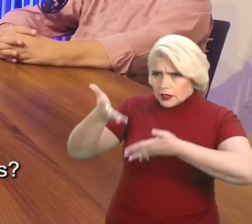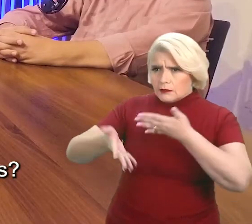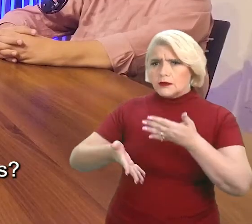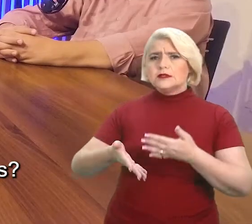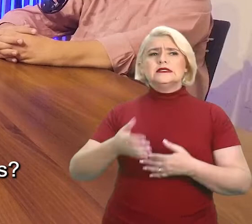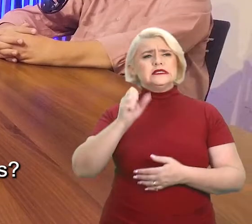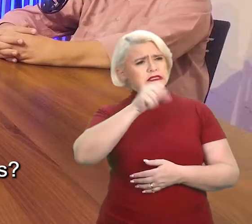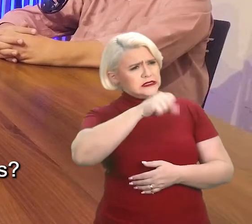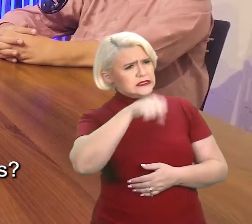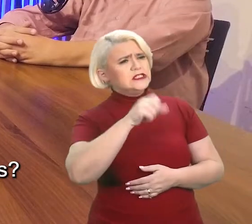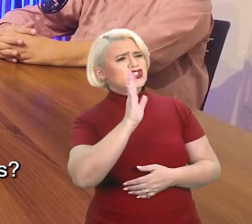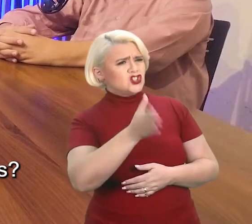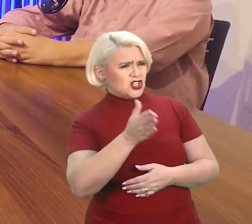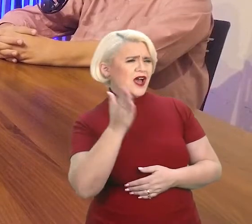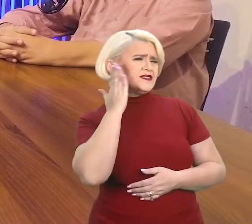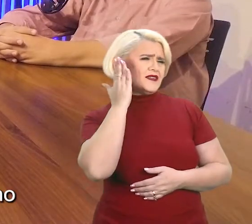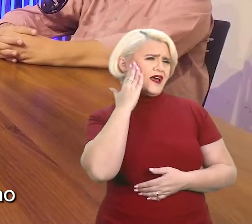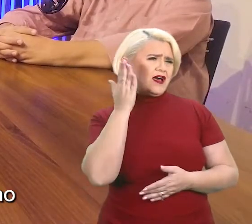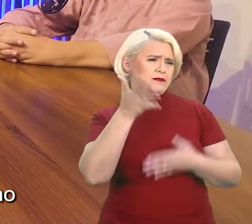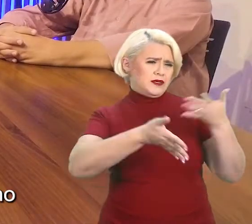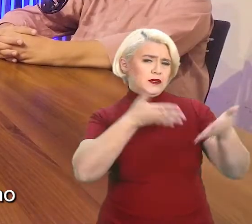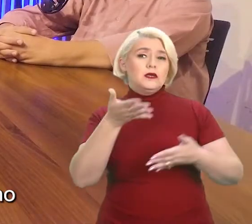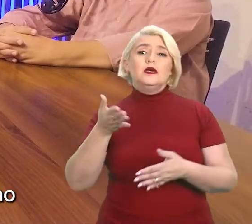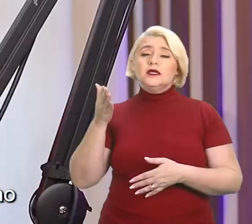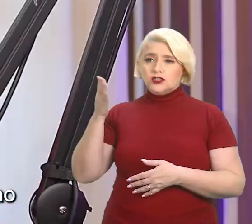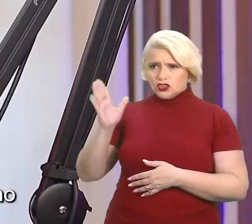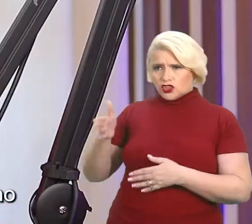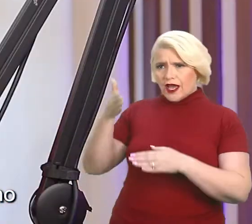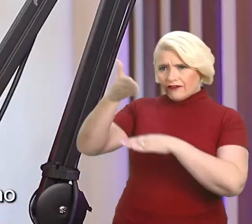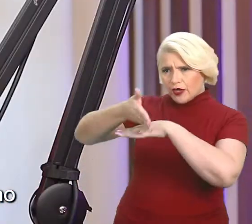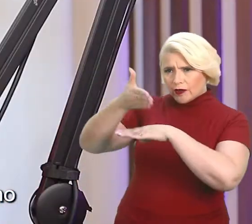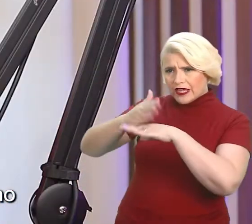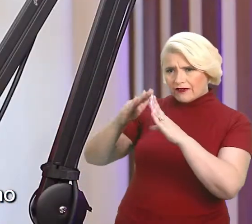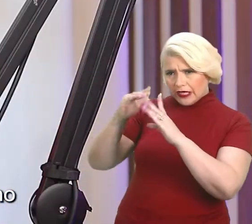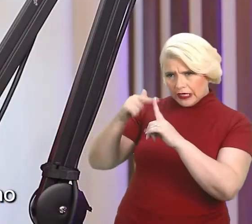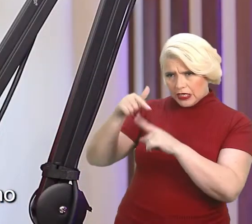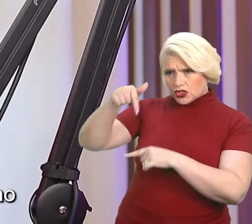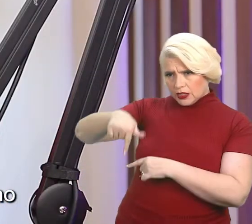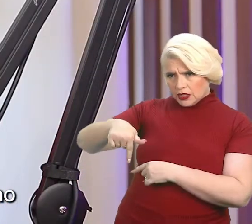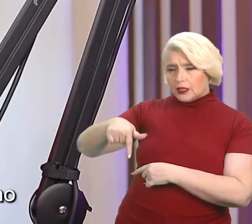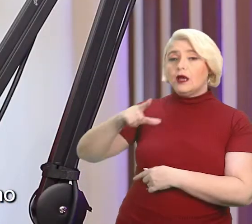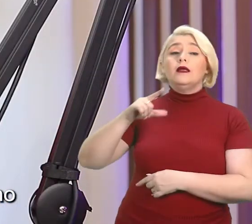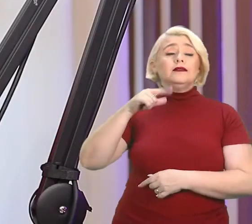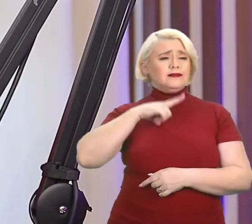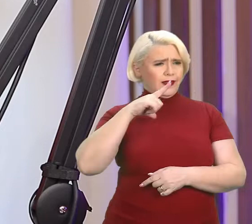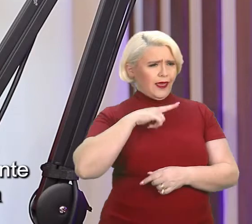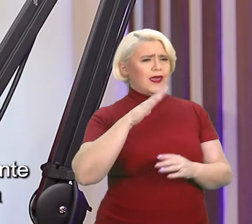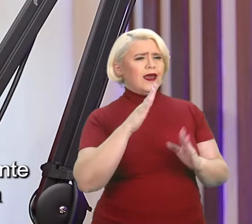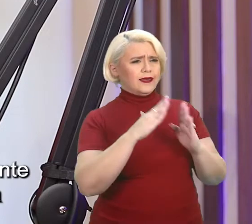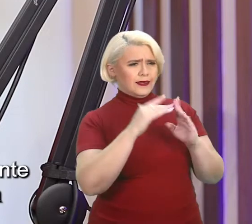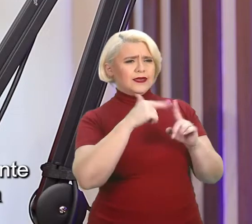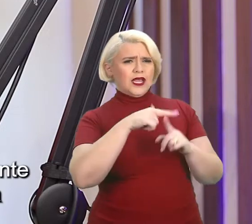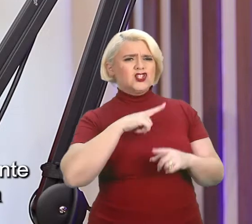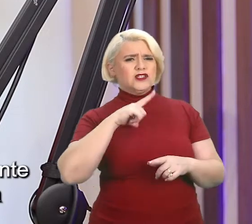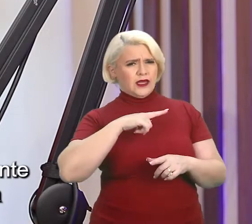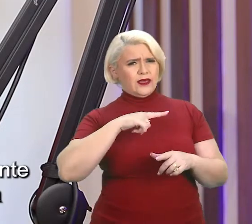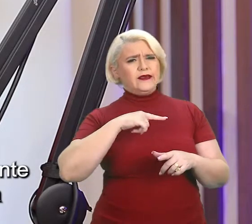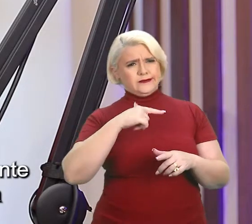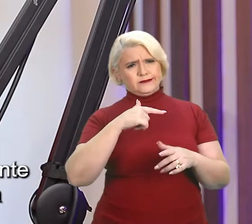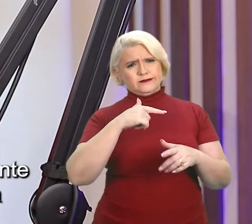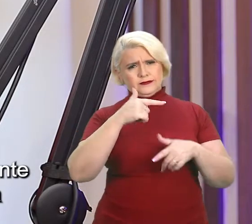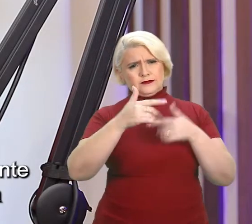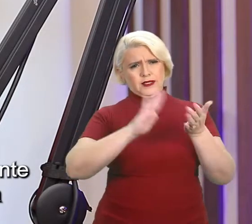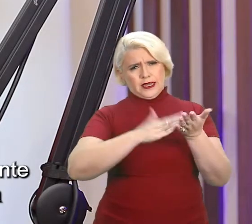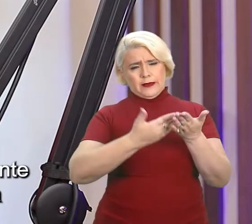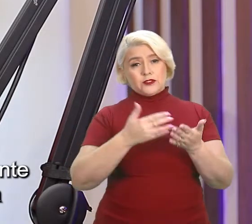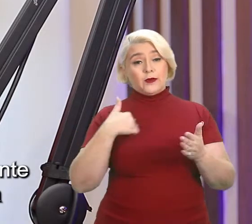tinha Libras? Já. Aqui em Goiânia tinha algumas igrejas que já tinham esse trabalho. Porque nessa época, Antônio, era